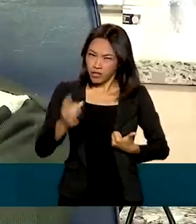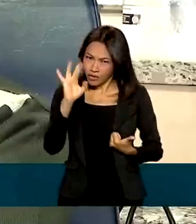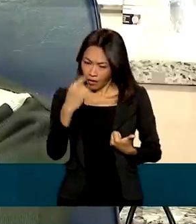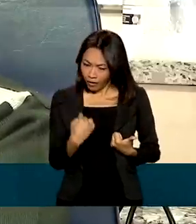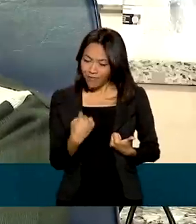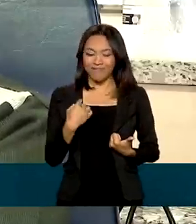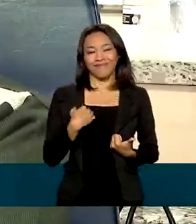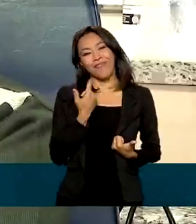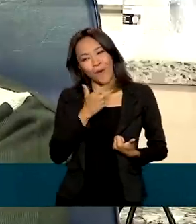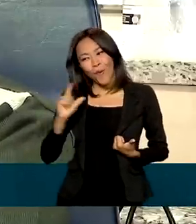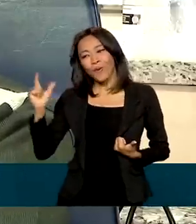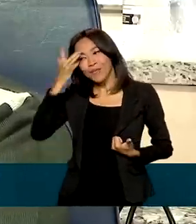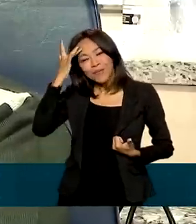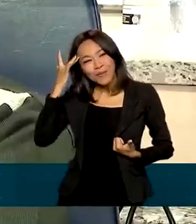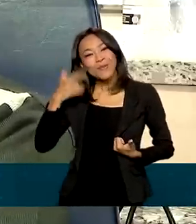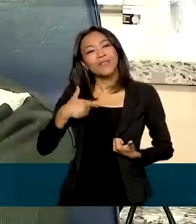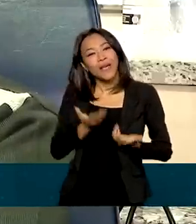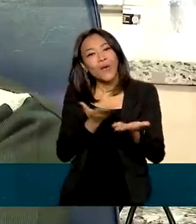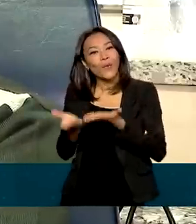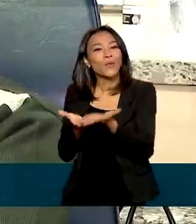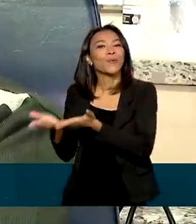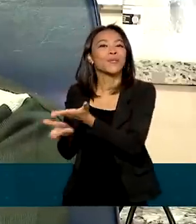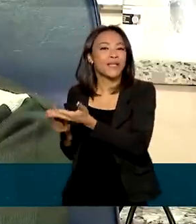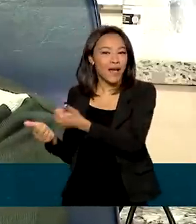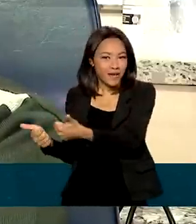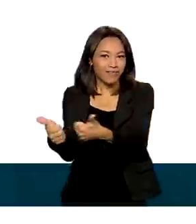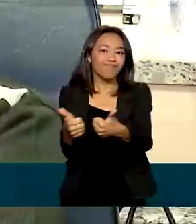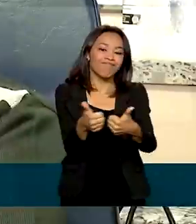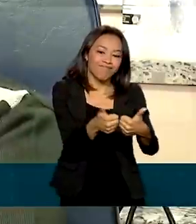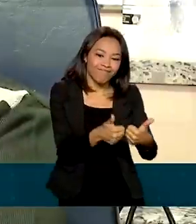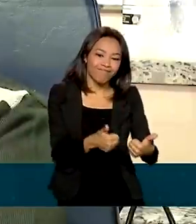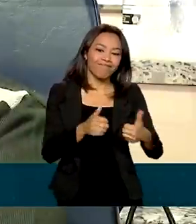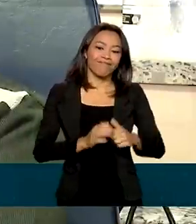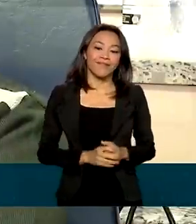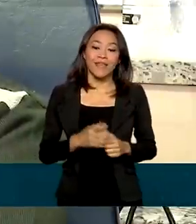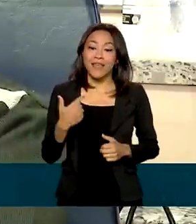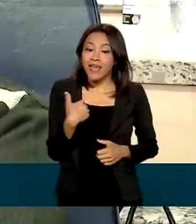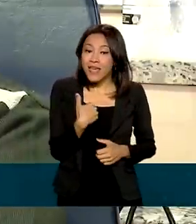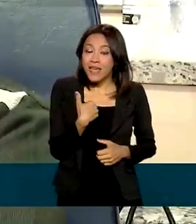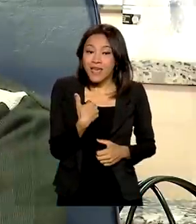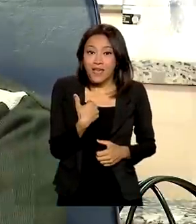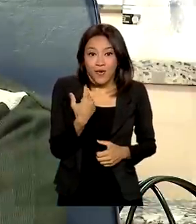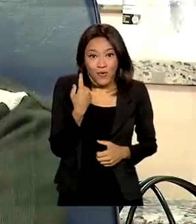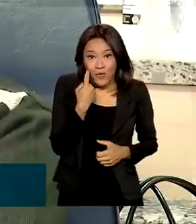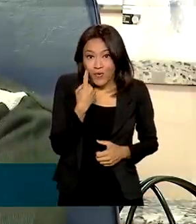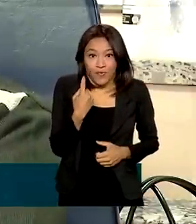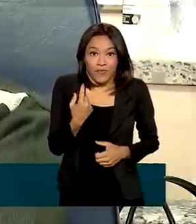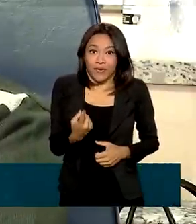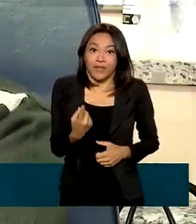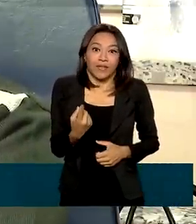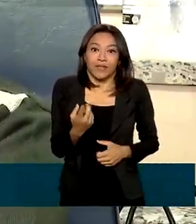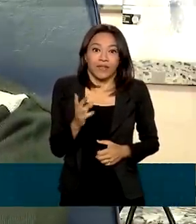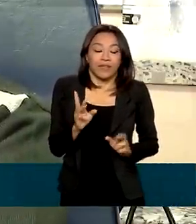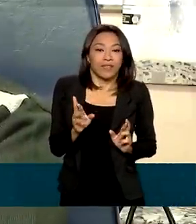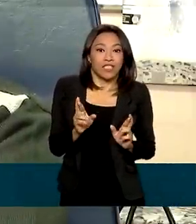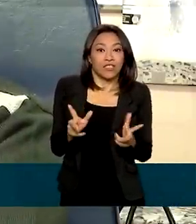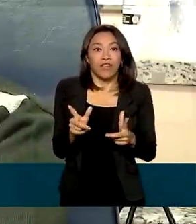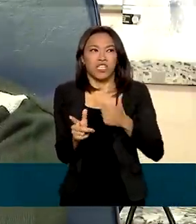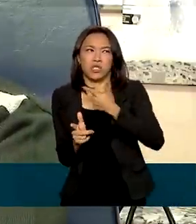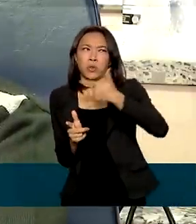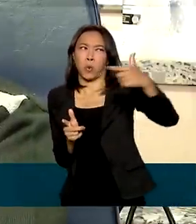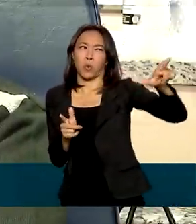Realmente são cuidados assim que eu já tive convênio. Eu não vejo, sinceramente, assim, muita diferença em